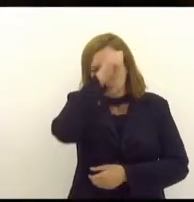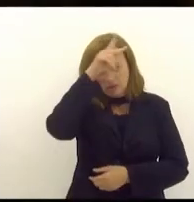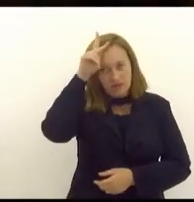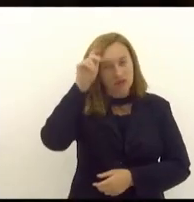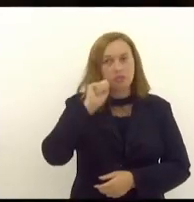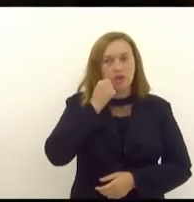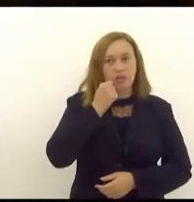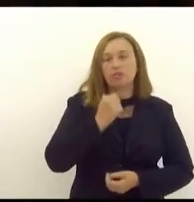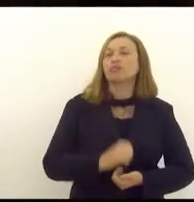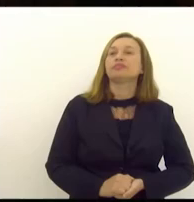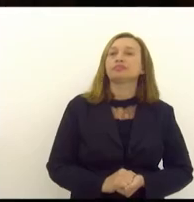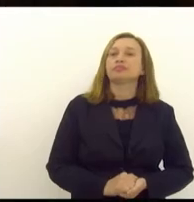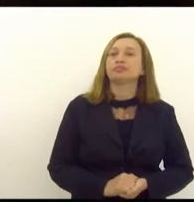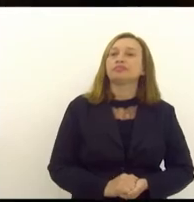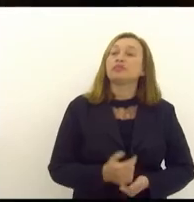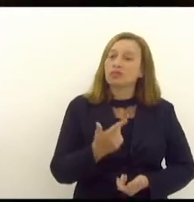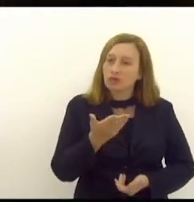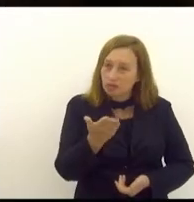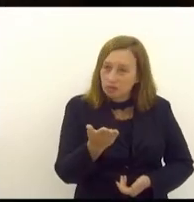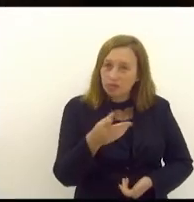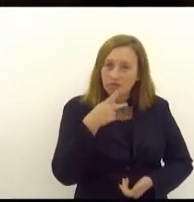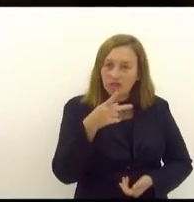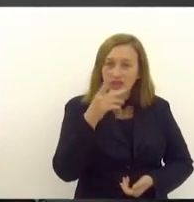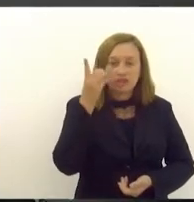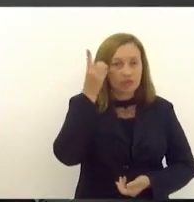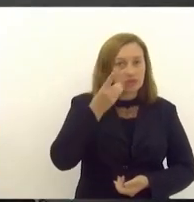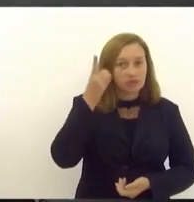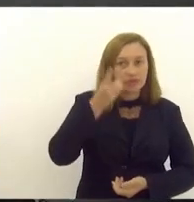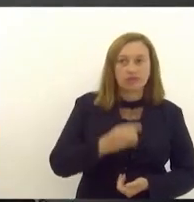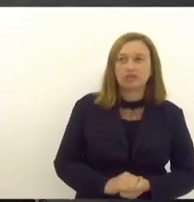Eduardo Paes pois lá deputado